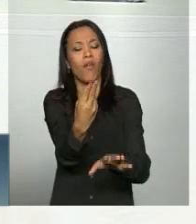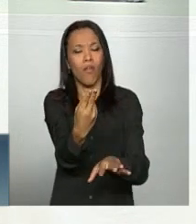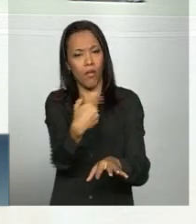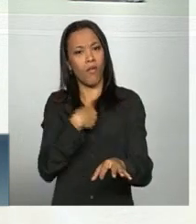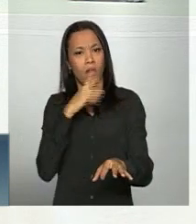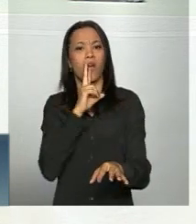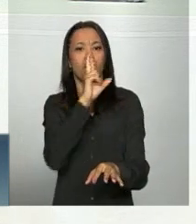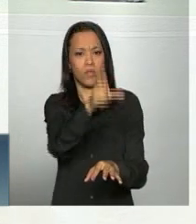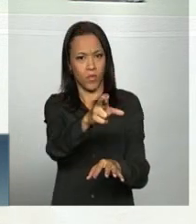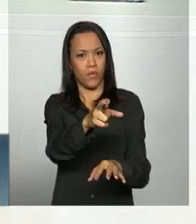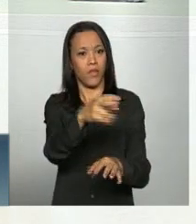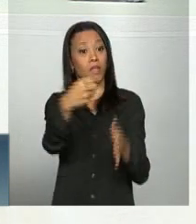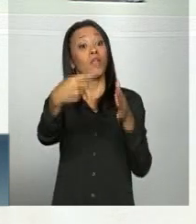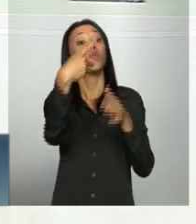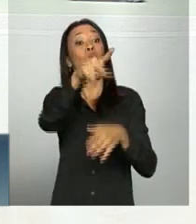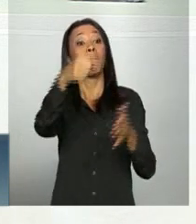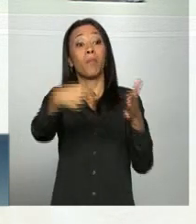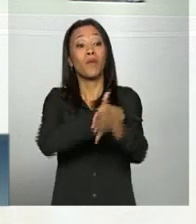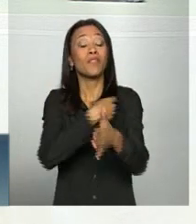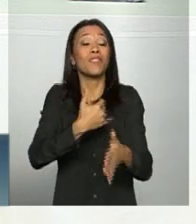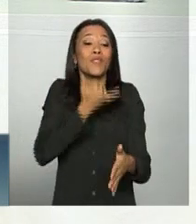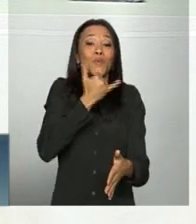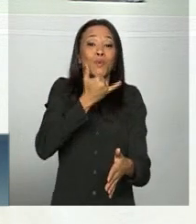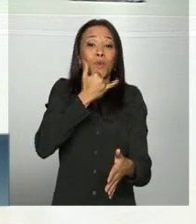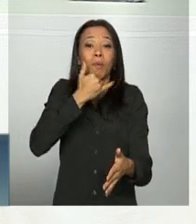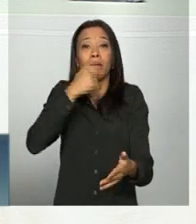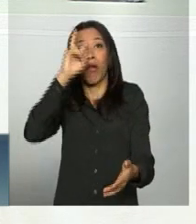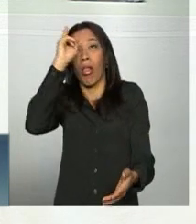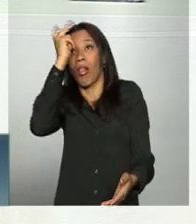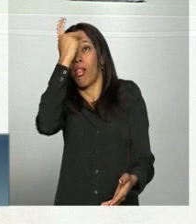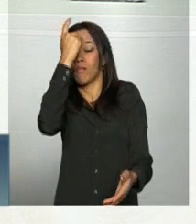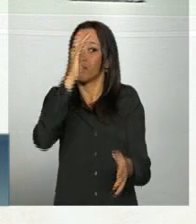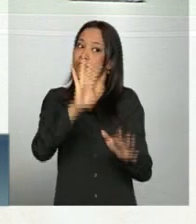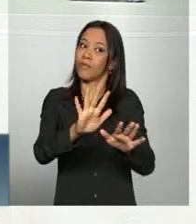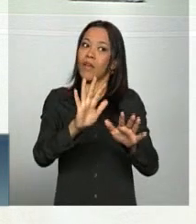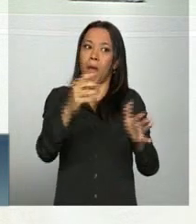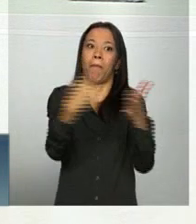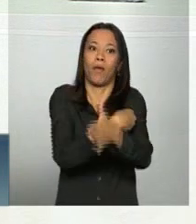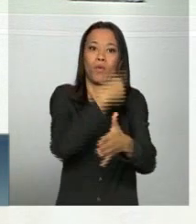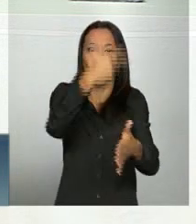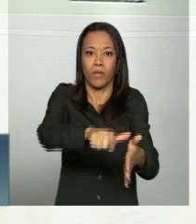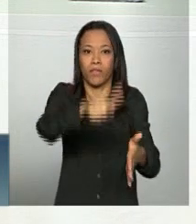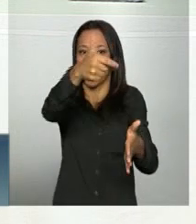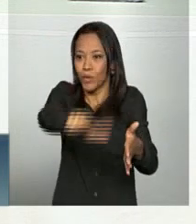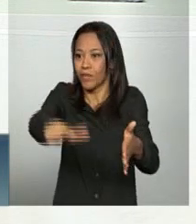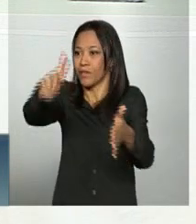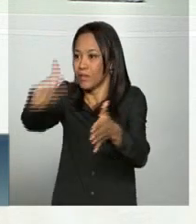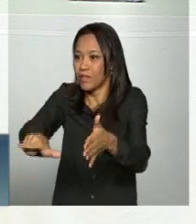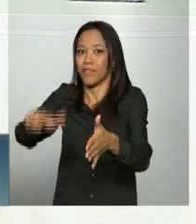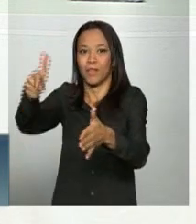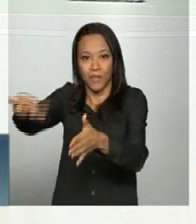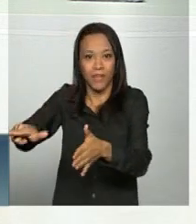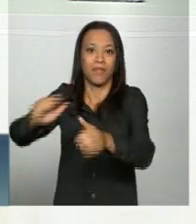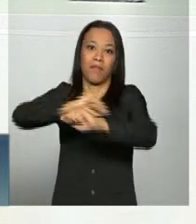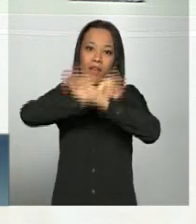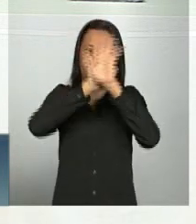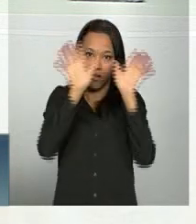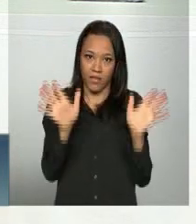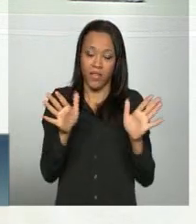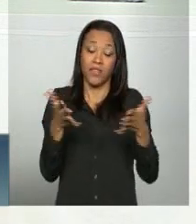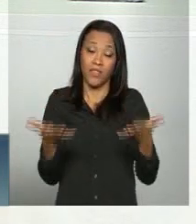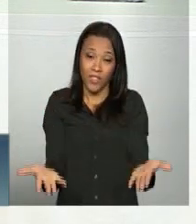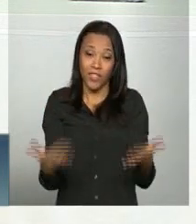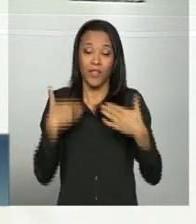a pergunta da colega. Desculpe o mal entendido. Ainda bem que vocês fazem perguntas de novo, para não ficar mal entendidos. Está certo.